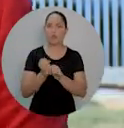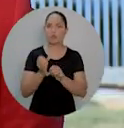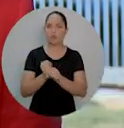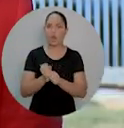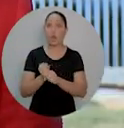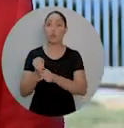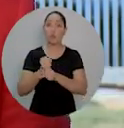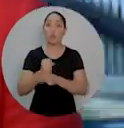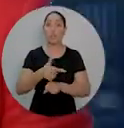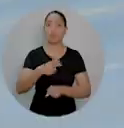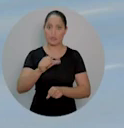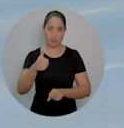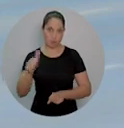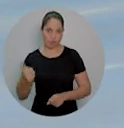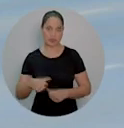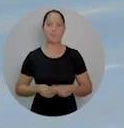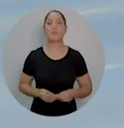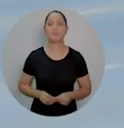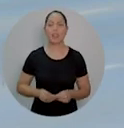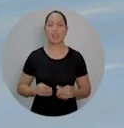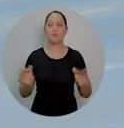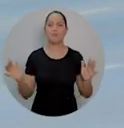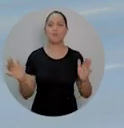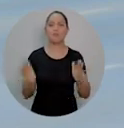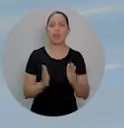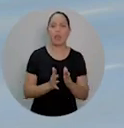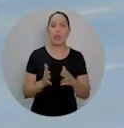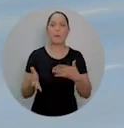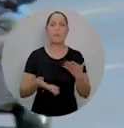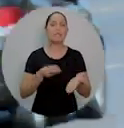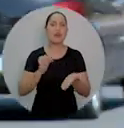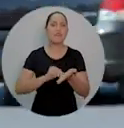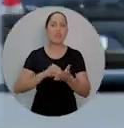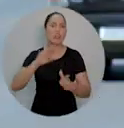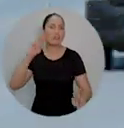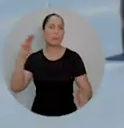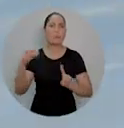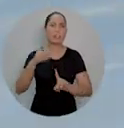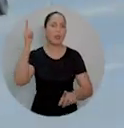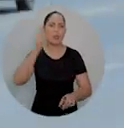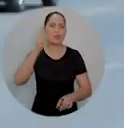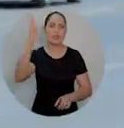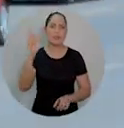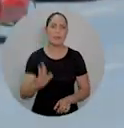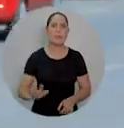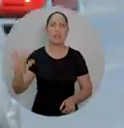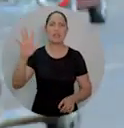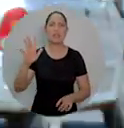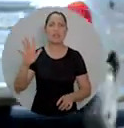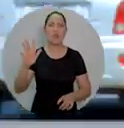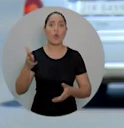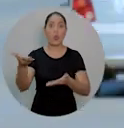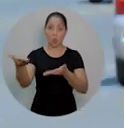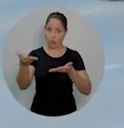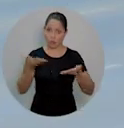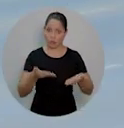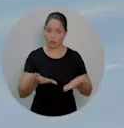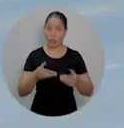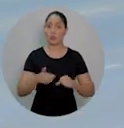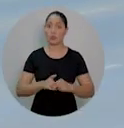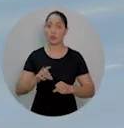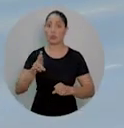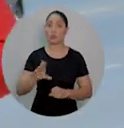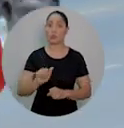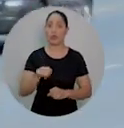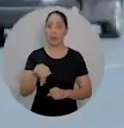de 2011. E para refletirmos sobre o que falta para o Brasil alcançar esta meta, convidamos o doutor Armando,